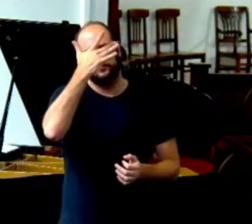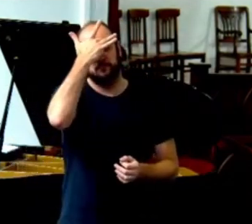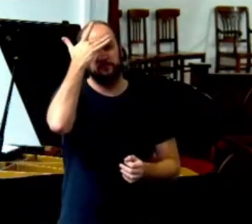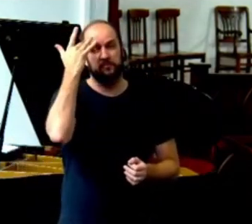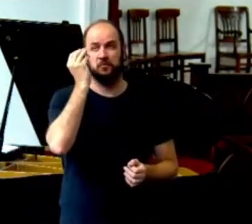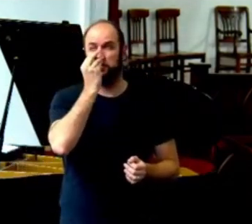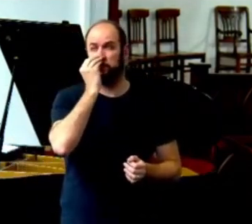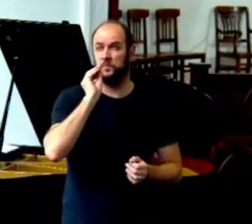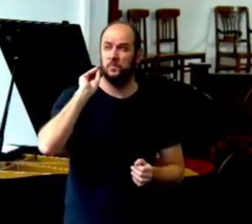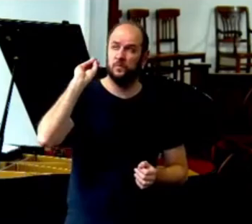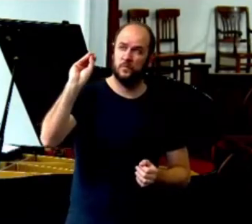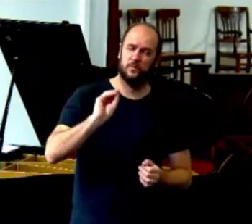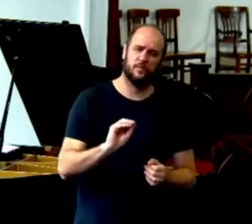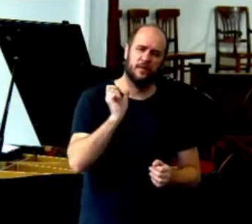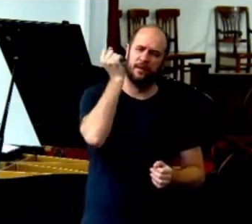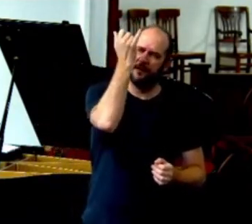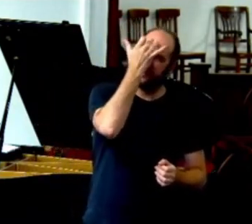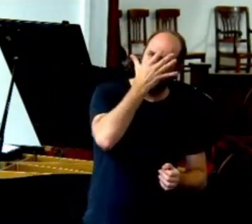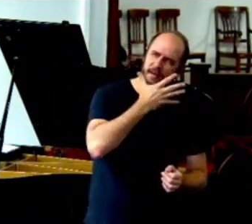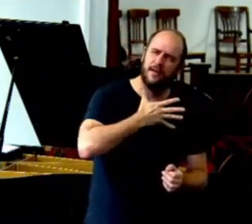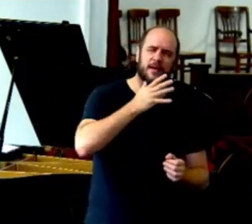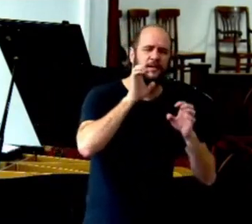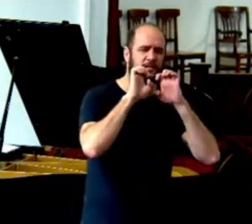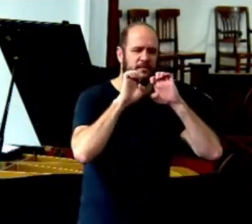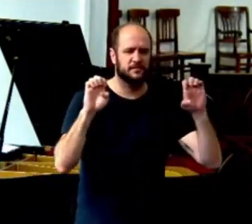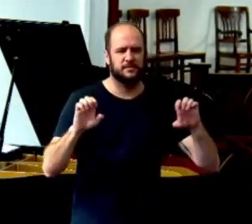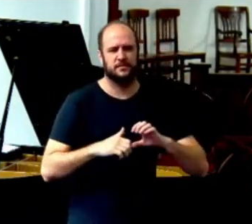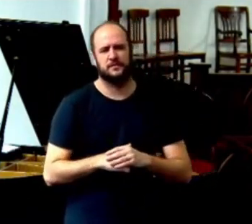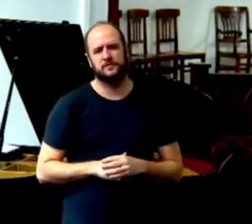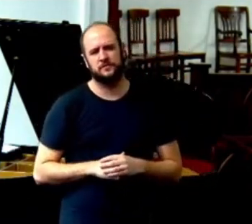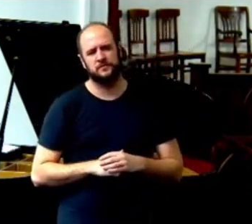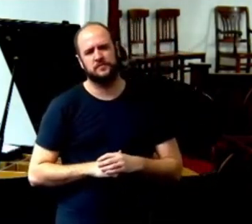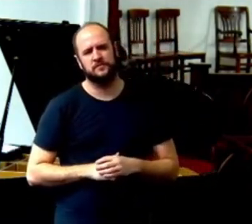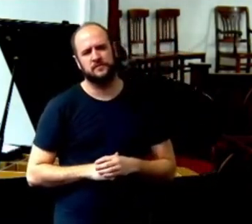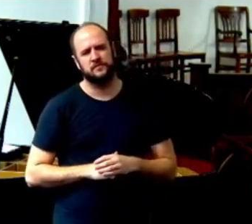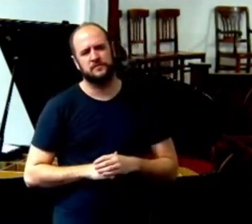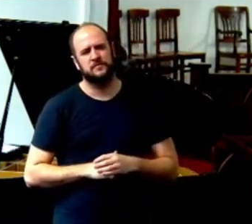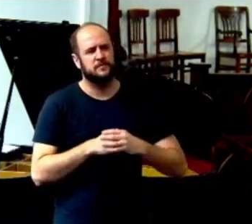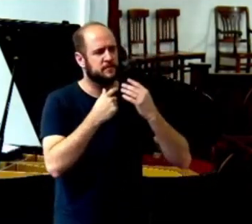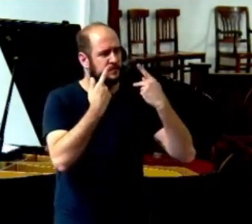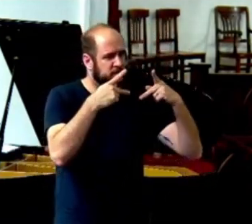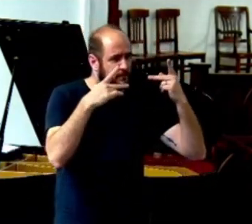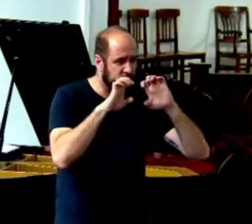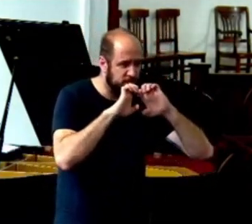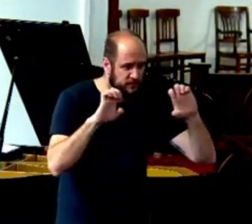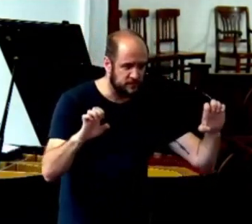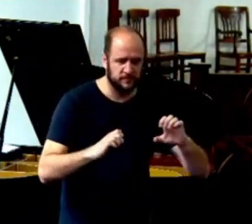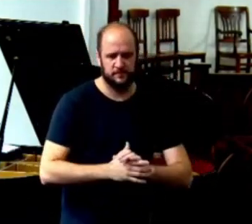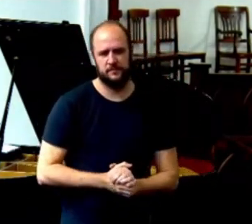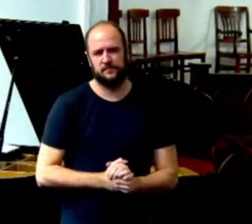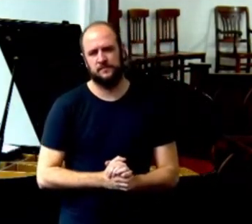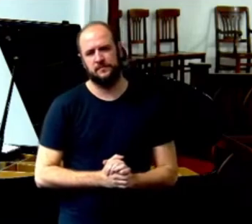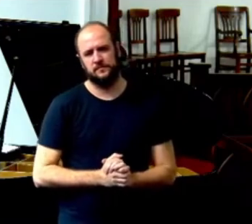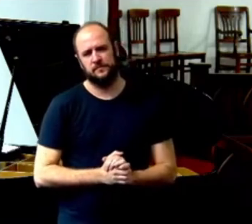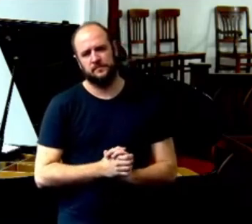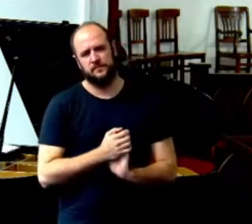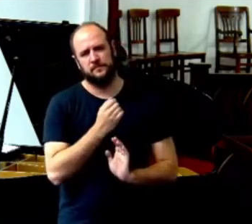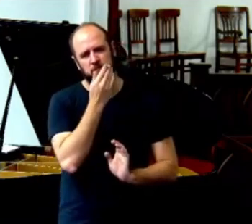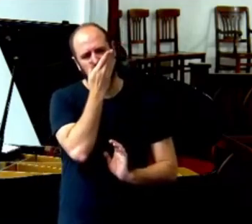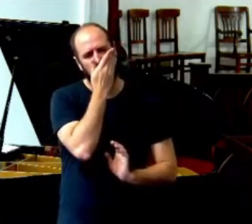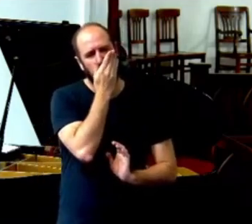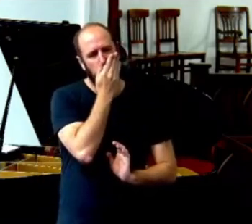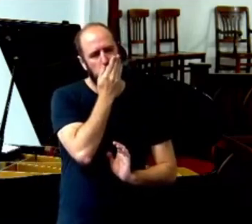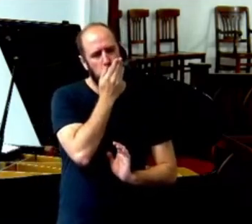aqueles que rejeitaram a graça do Evangelho, a mensagem do Evangelho.